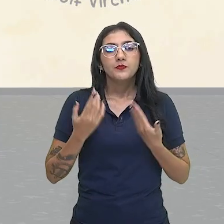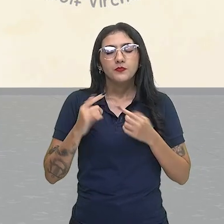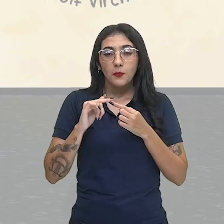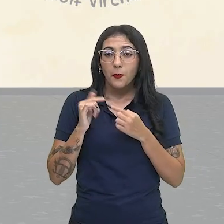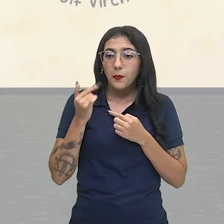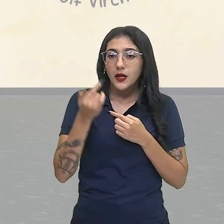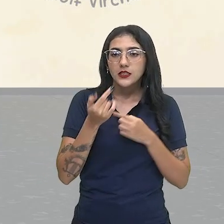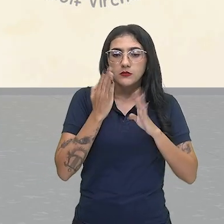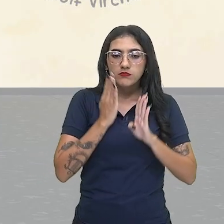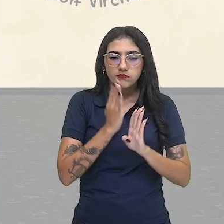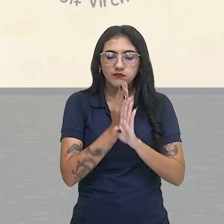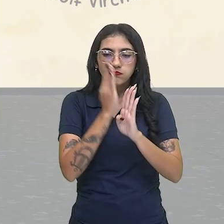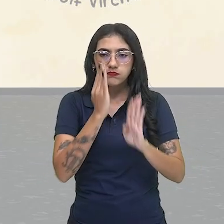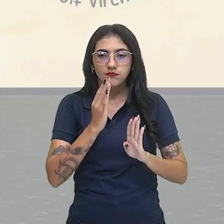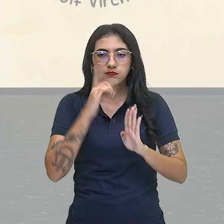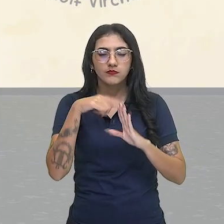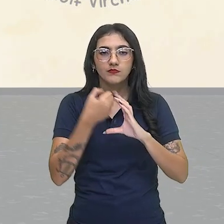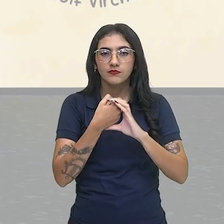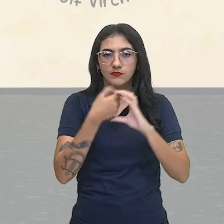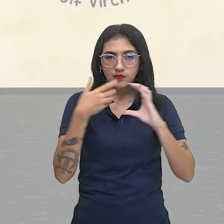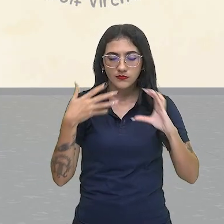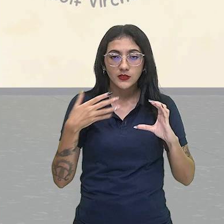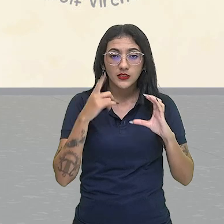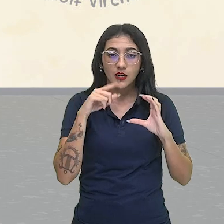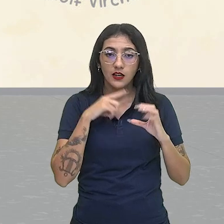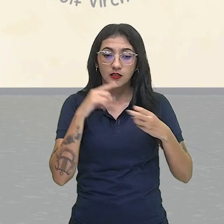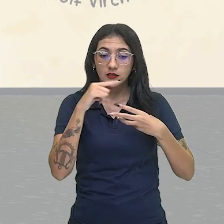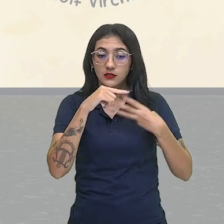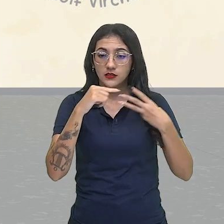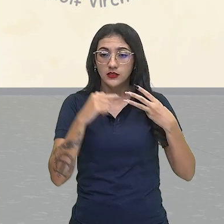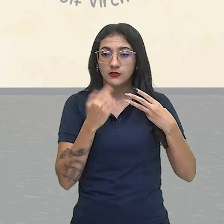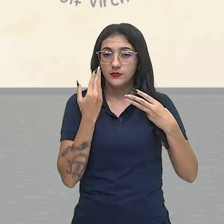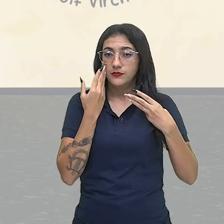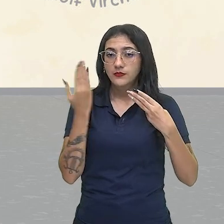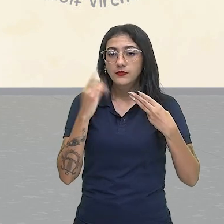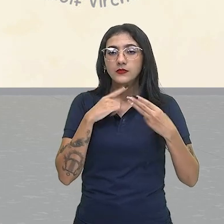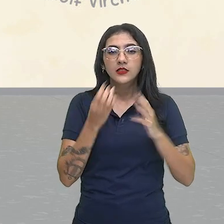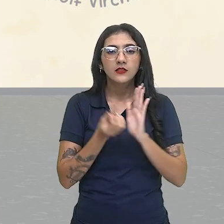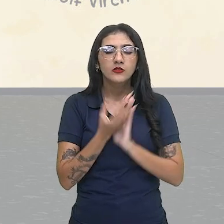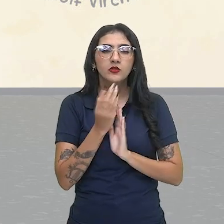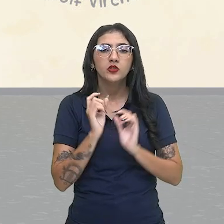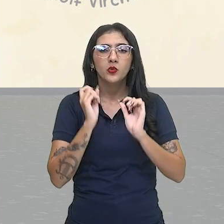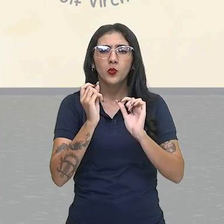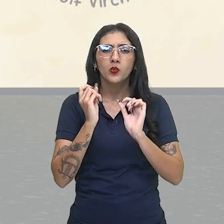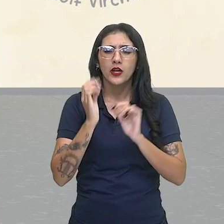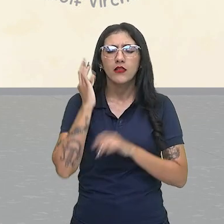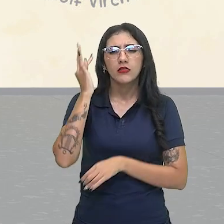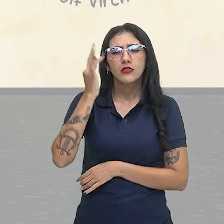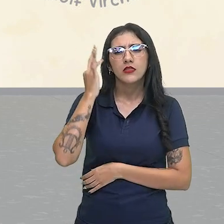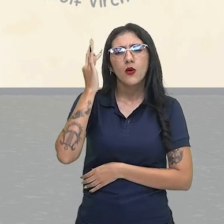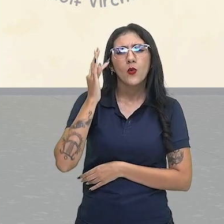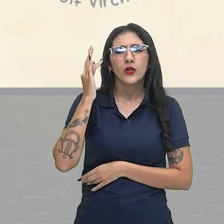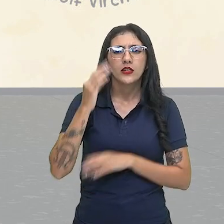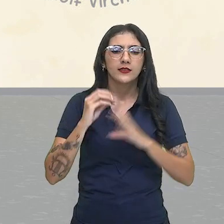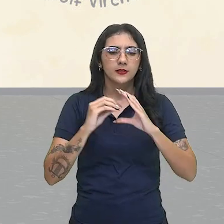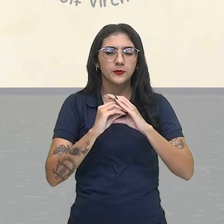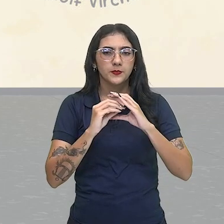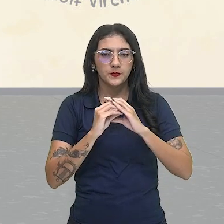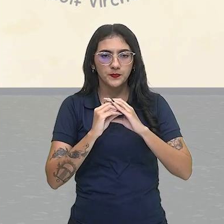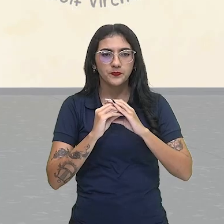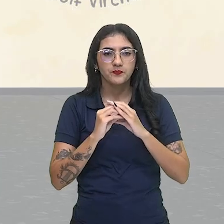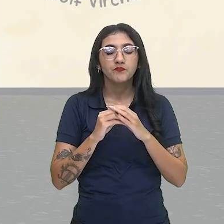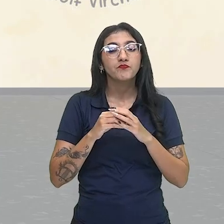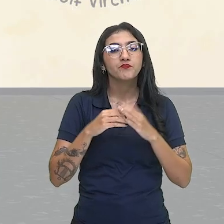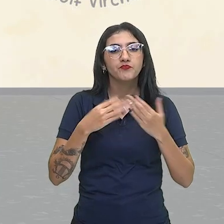das descobertas microscópicas, esses três cientistas formularam o que chamamos de teoria celular,